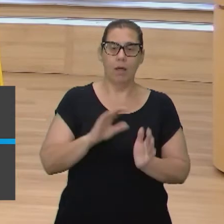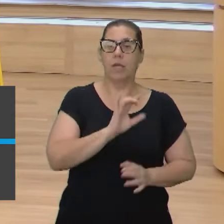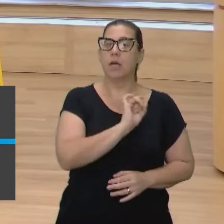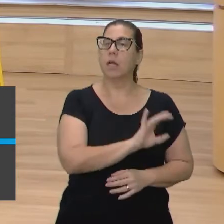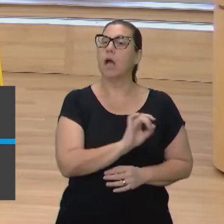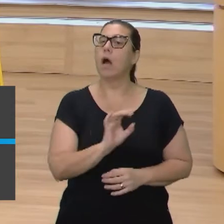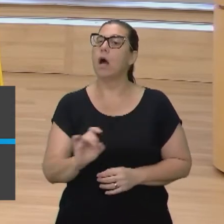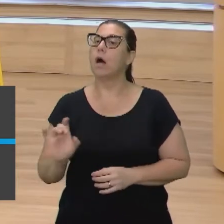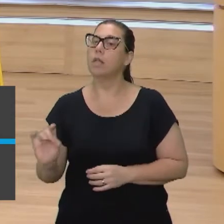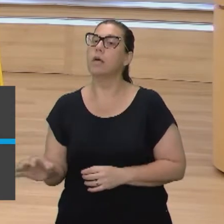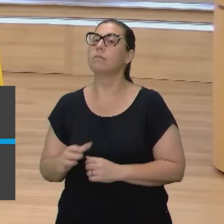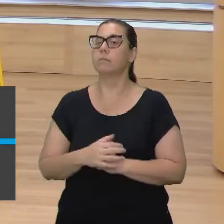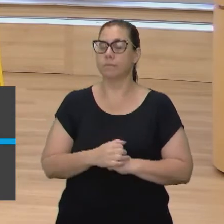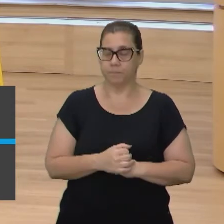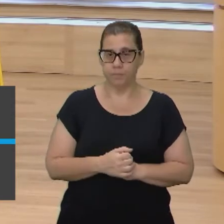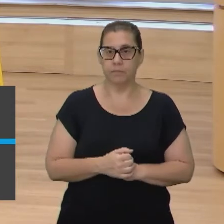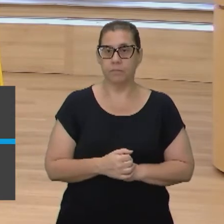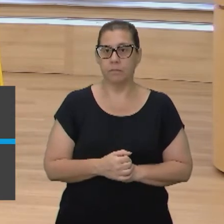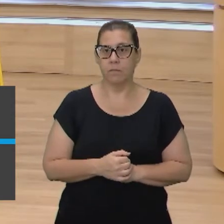trabalhador fica